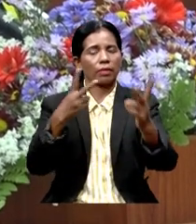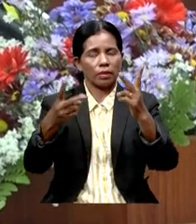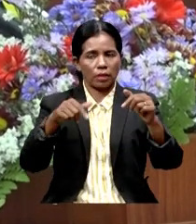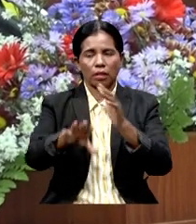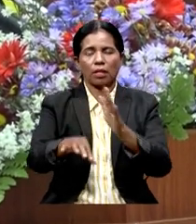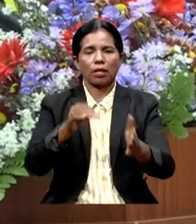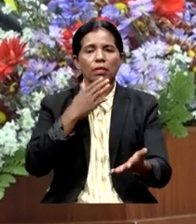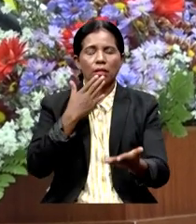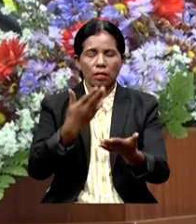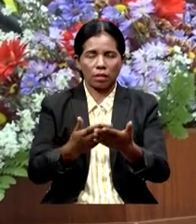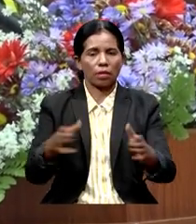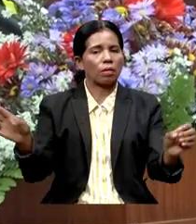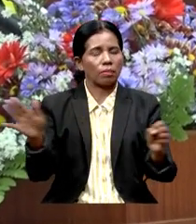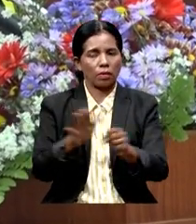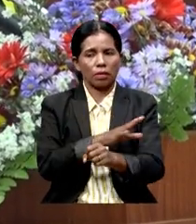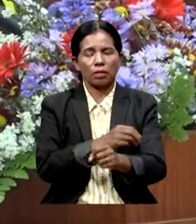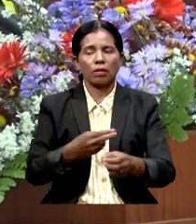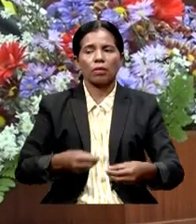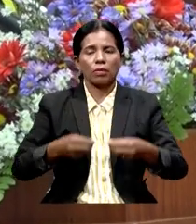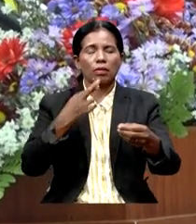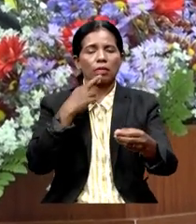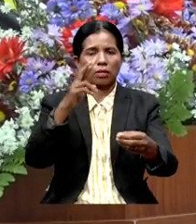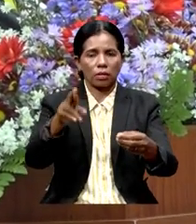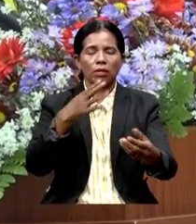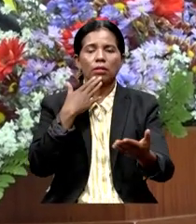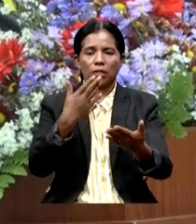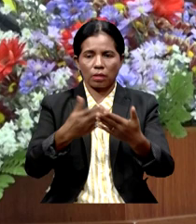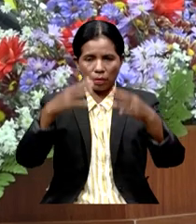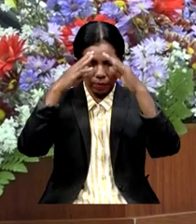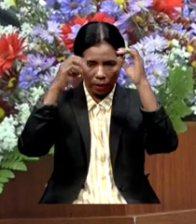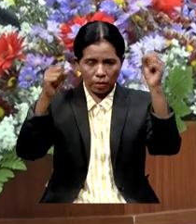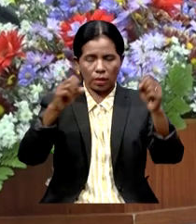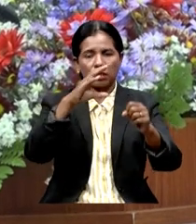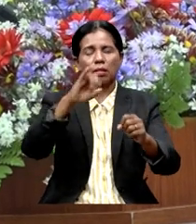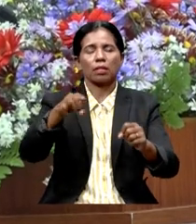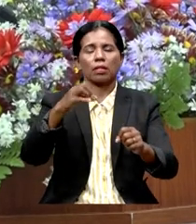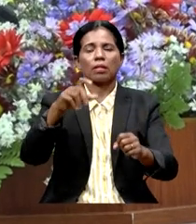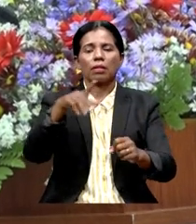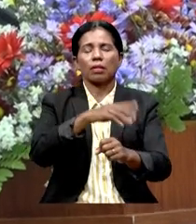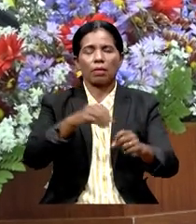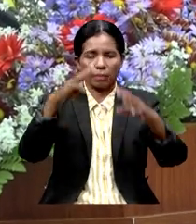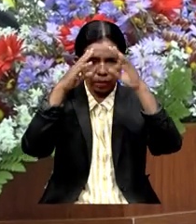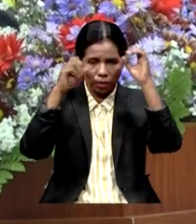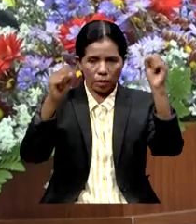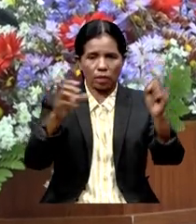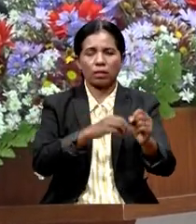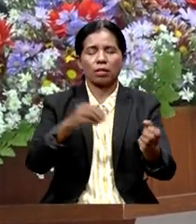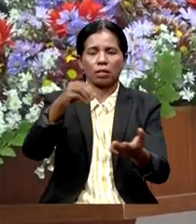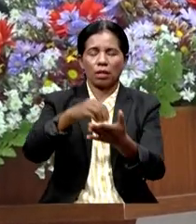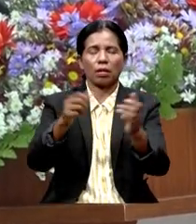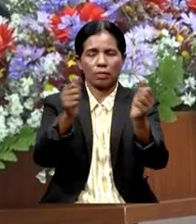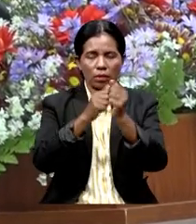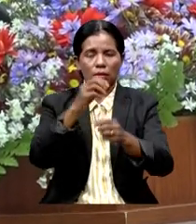um sucesso completo, onde foi resultado ne bedia. Presidente Xi Jinping no presidente Ramos Horta traça hamuto com